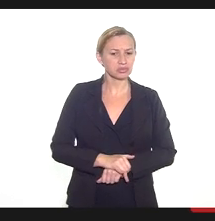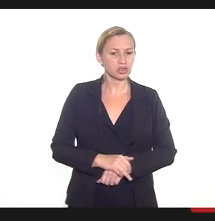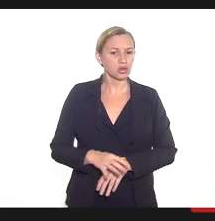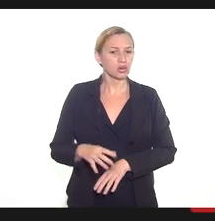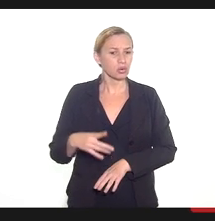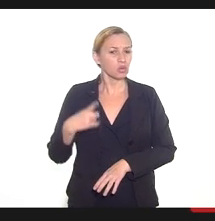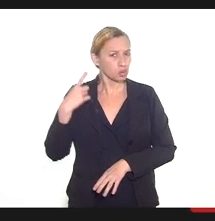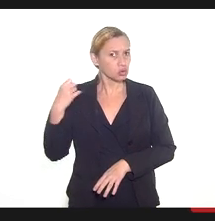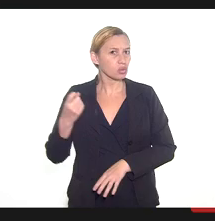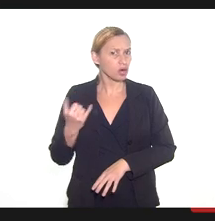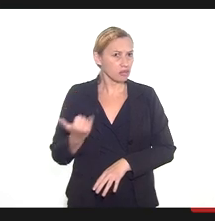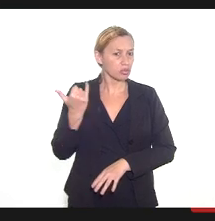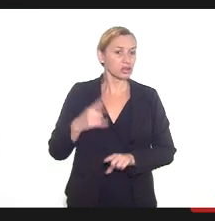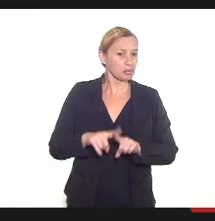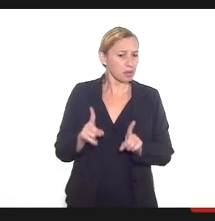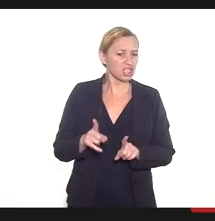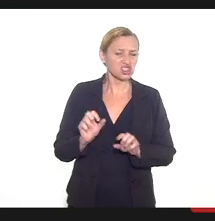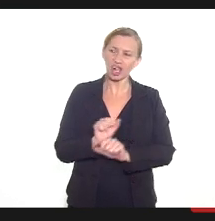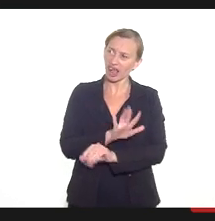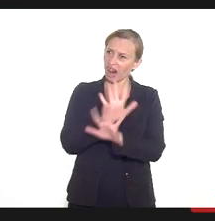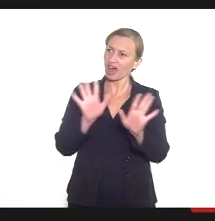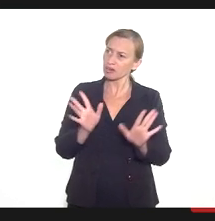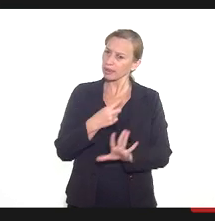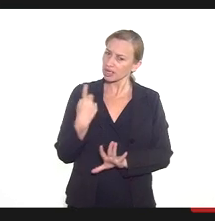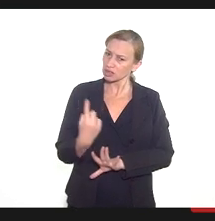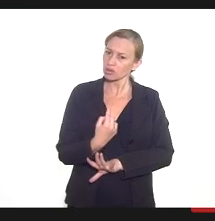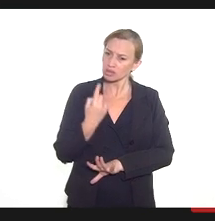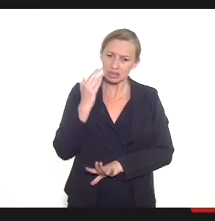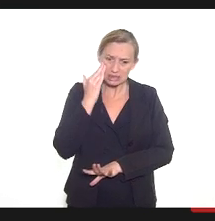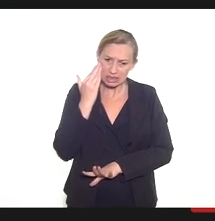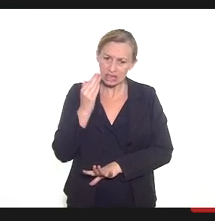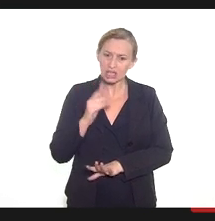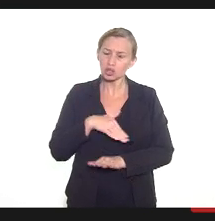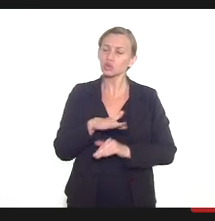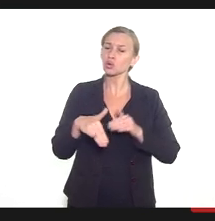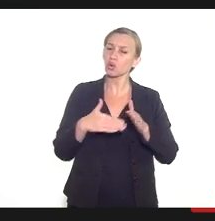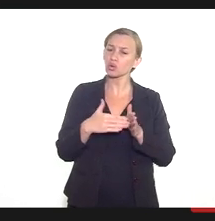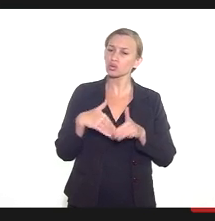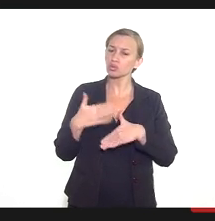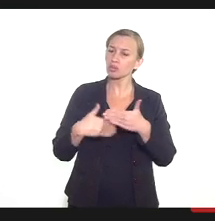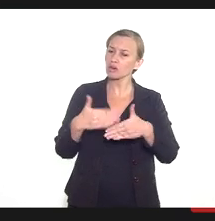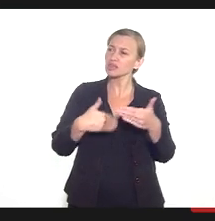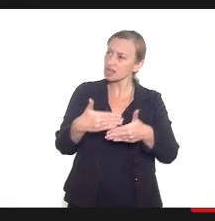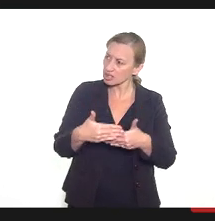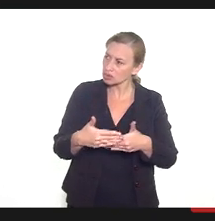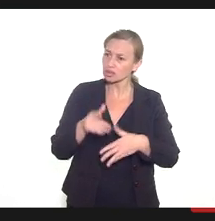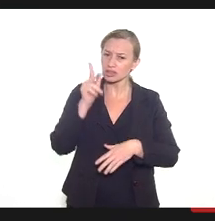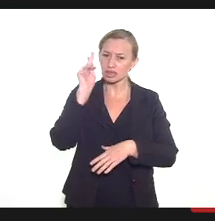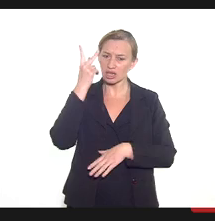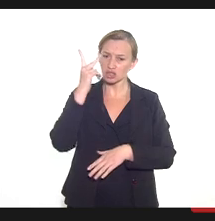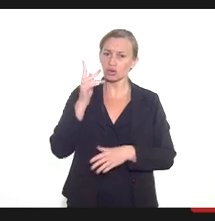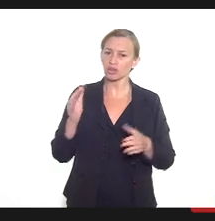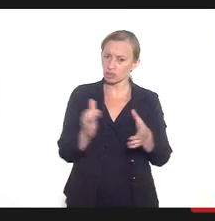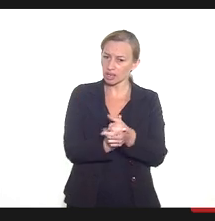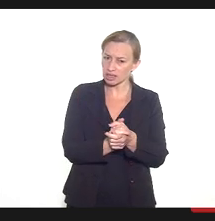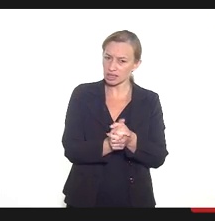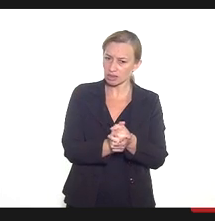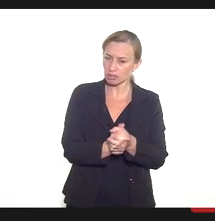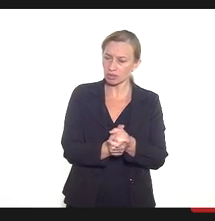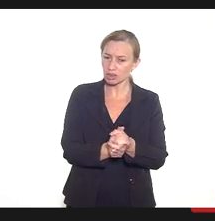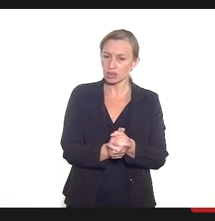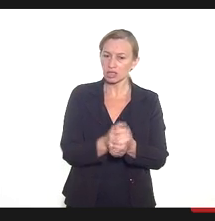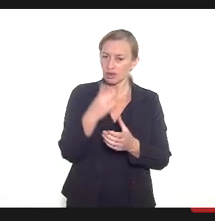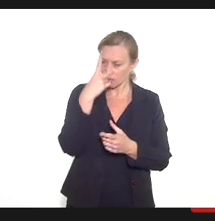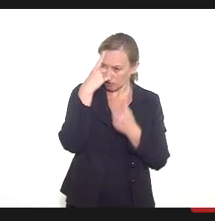é importante, mas está muito claro para a gente toda a trajetória do casamento e das